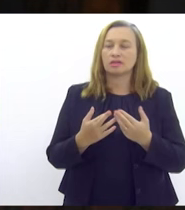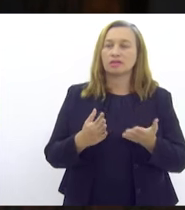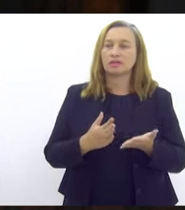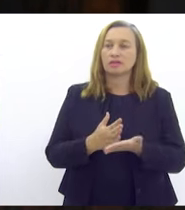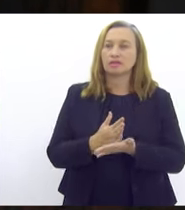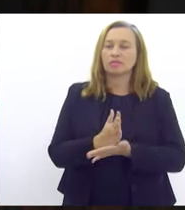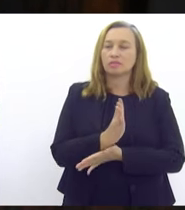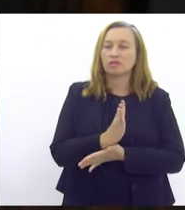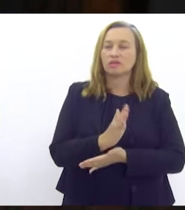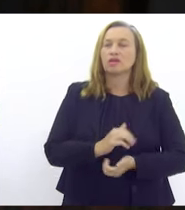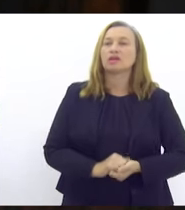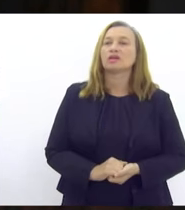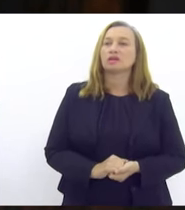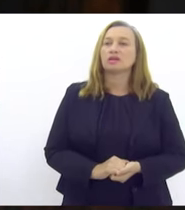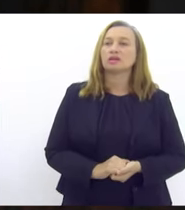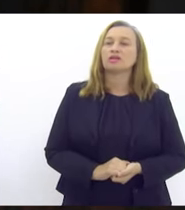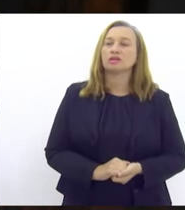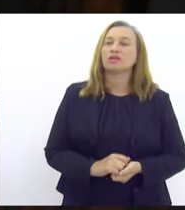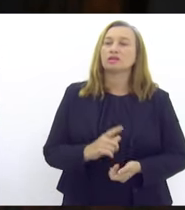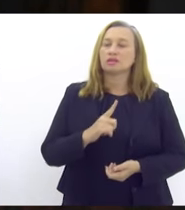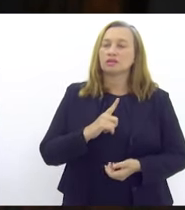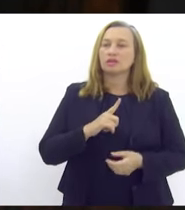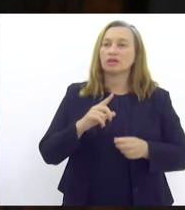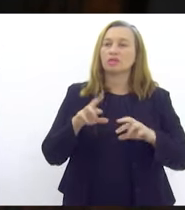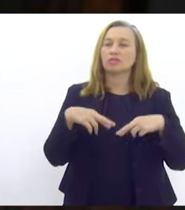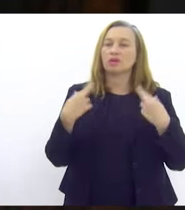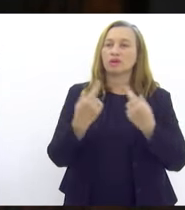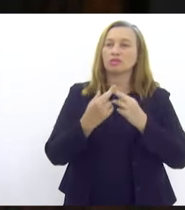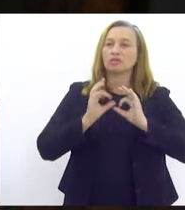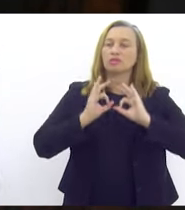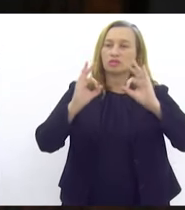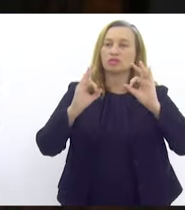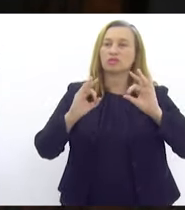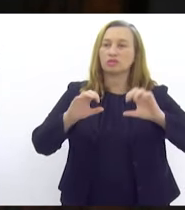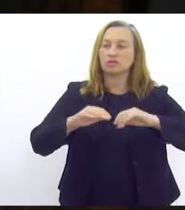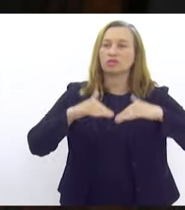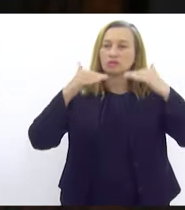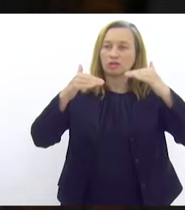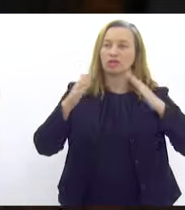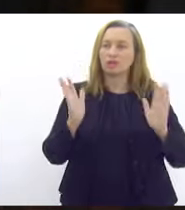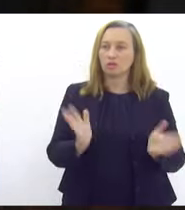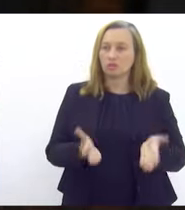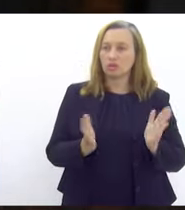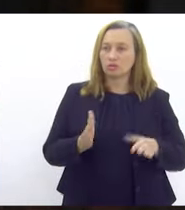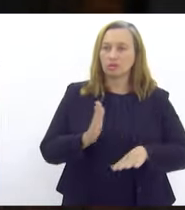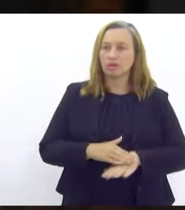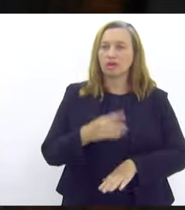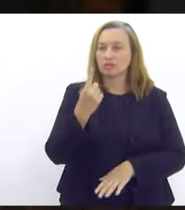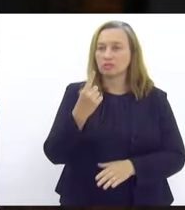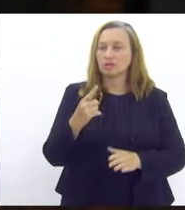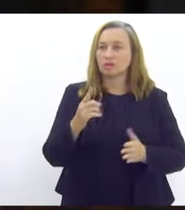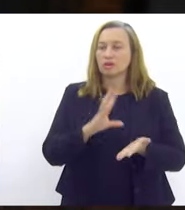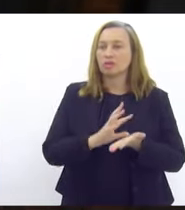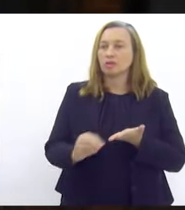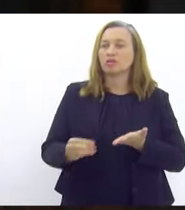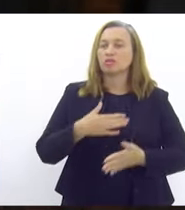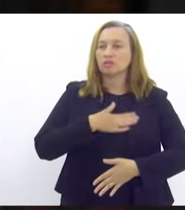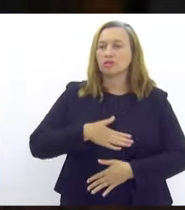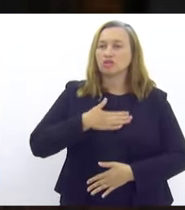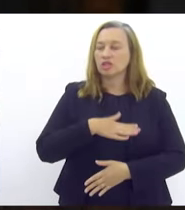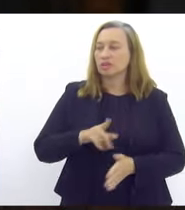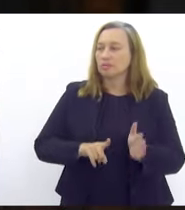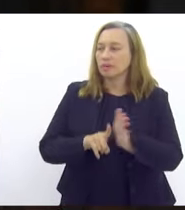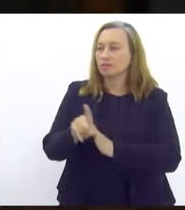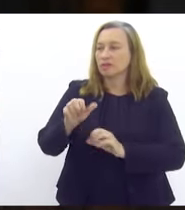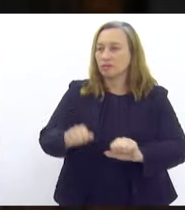extraordinária? Aprovado. Deputado? Tem uma extraordinária, uma sessão extraordinária hoje. Tem mais uma pauta aqui. Aí eu gostaria de submeter